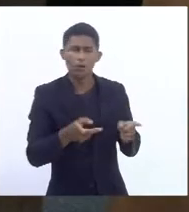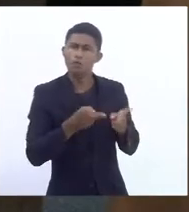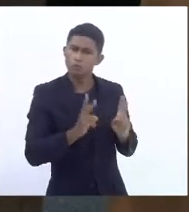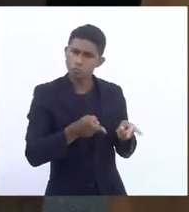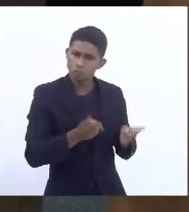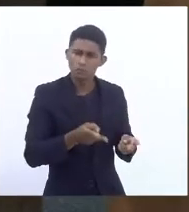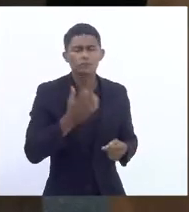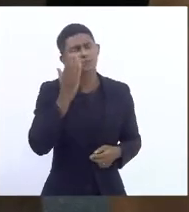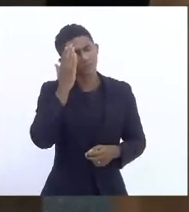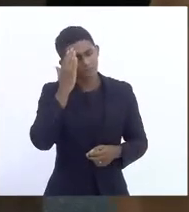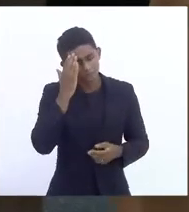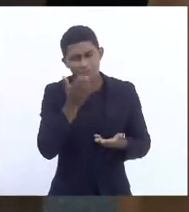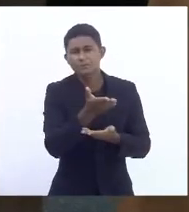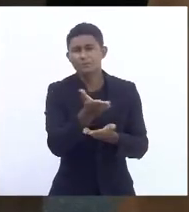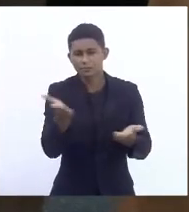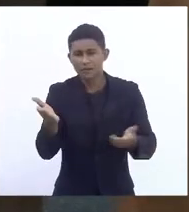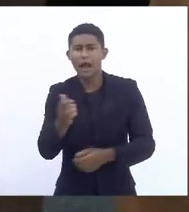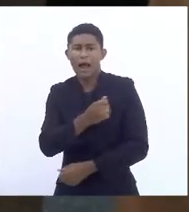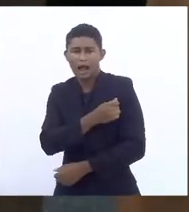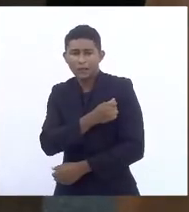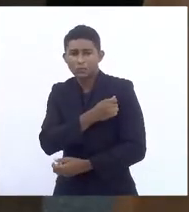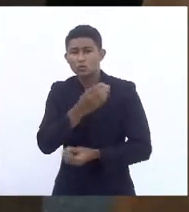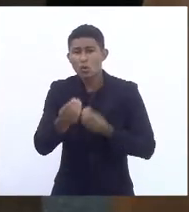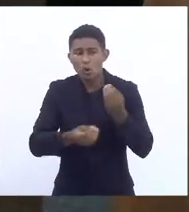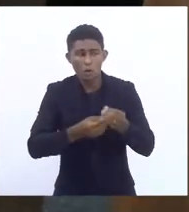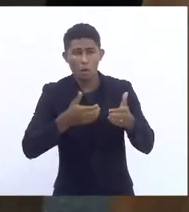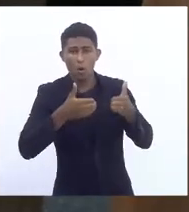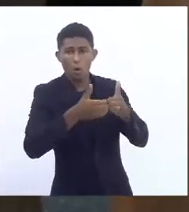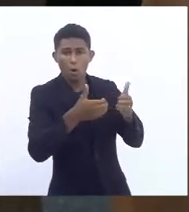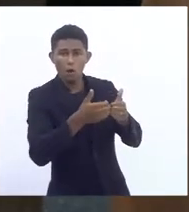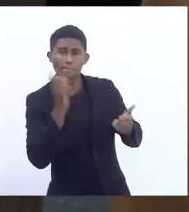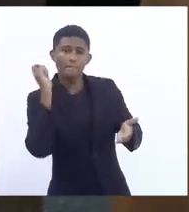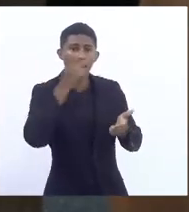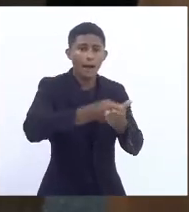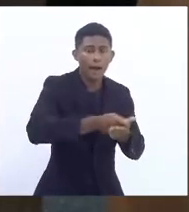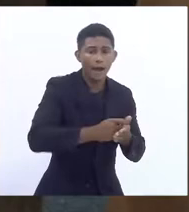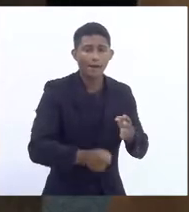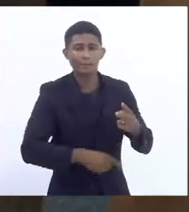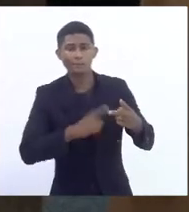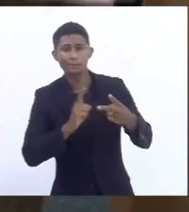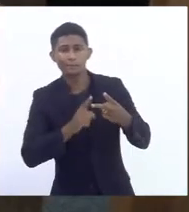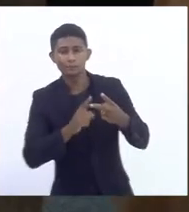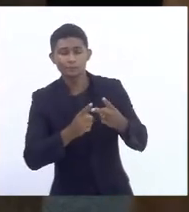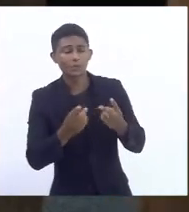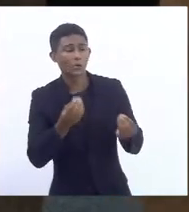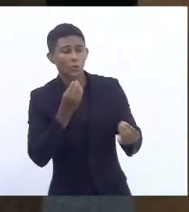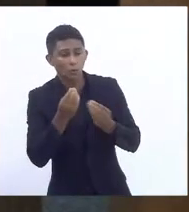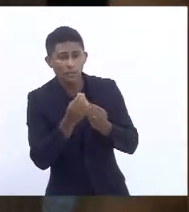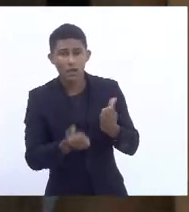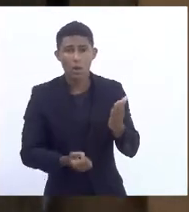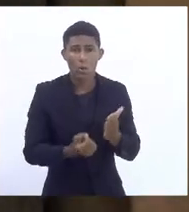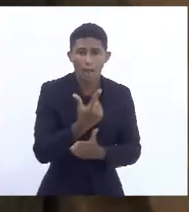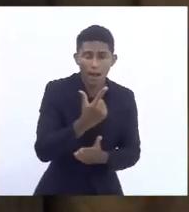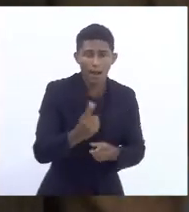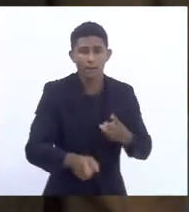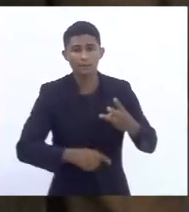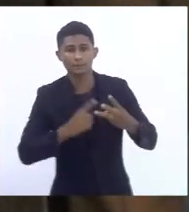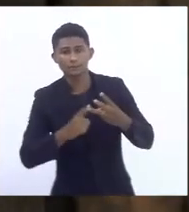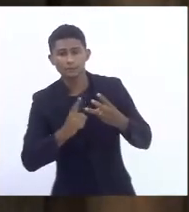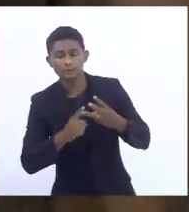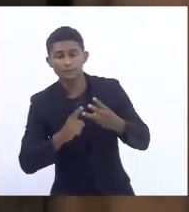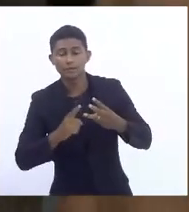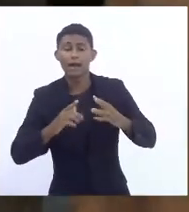a transporte, a alimentação, a moradia, sobretudo quem vem do interior para a região metropolitana para fazer o seu curso superior, uma realidade que Vossa